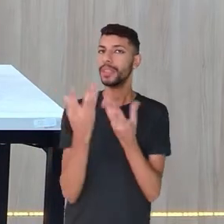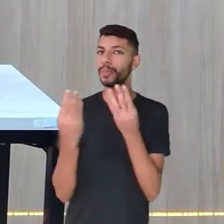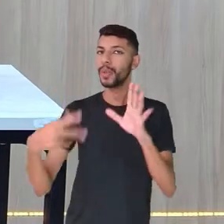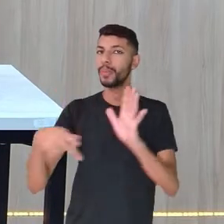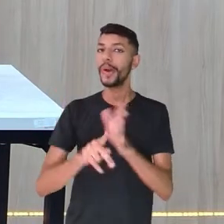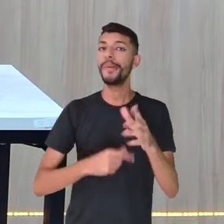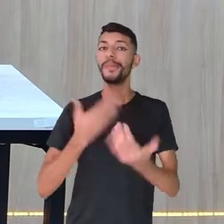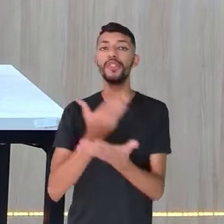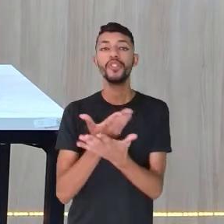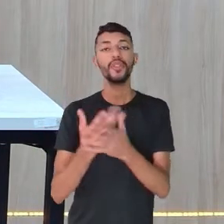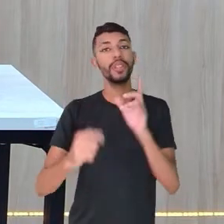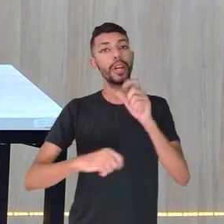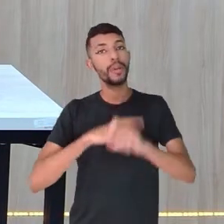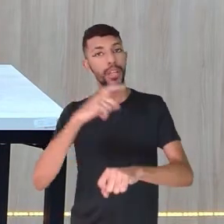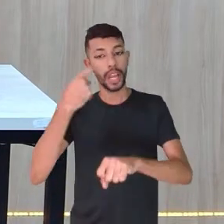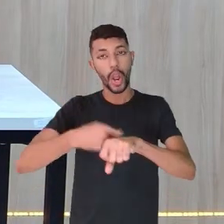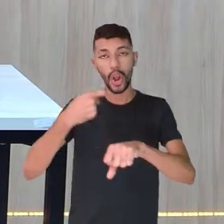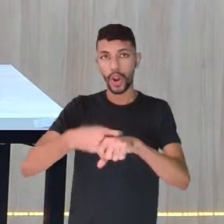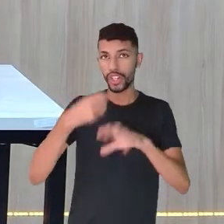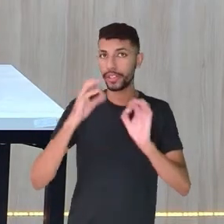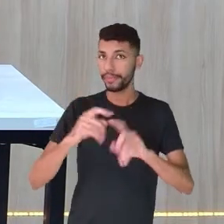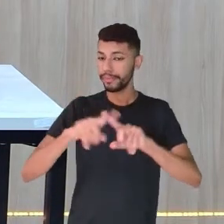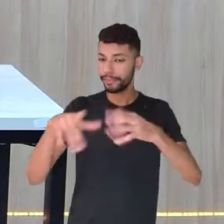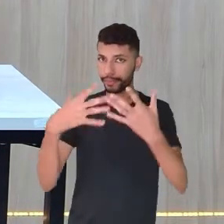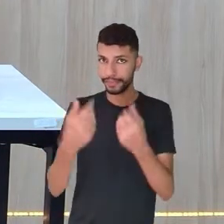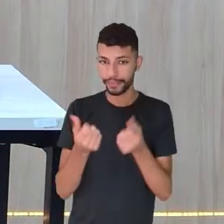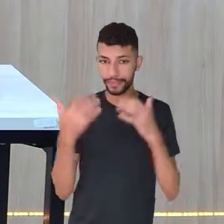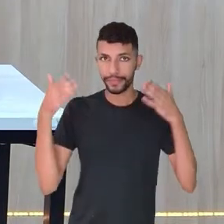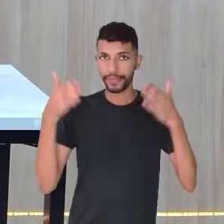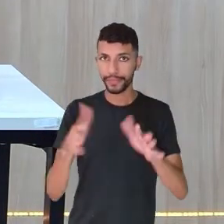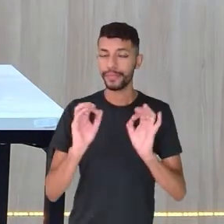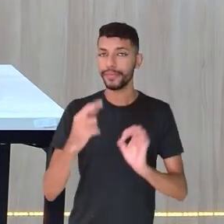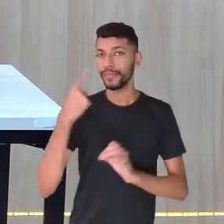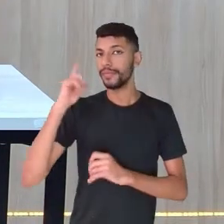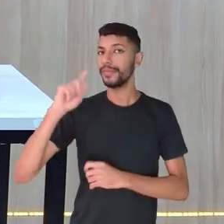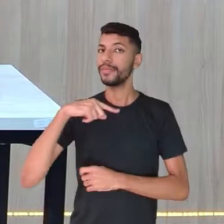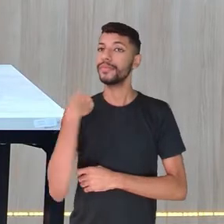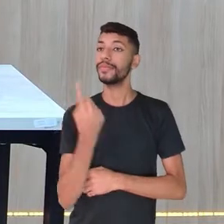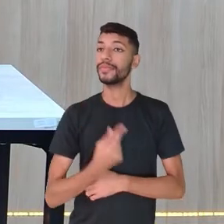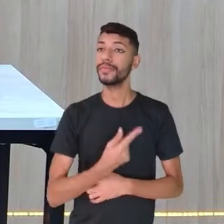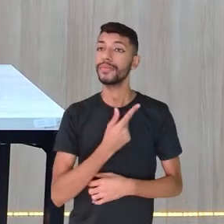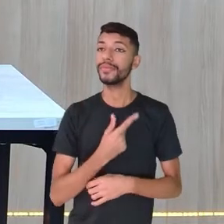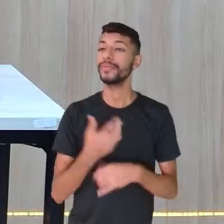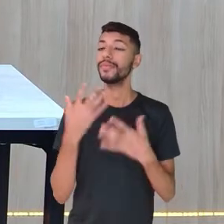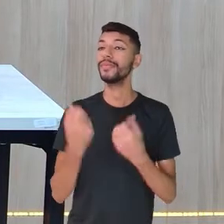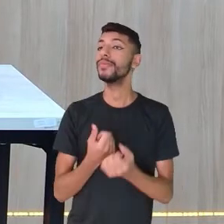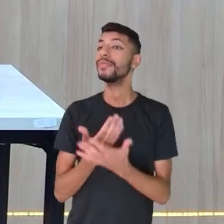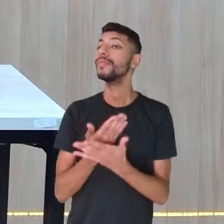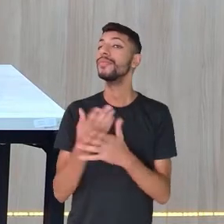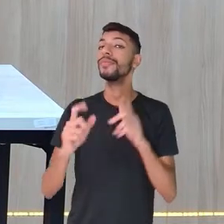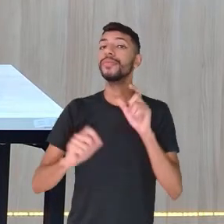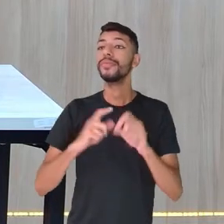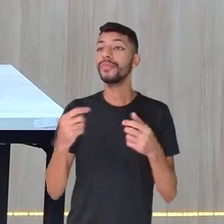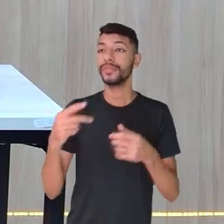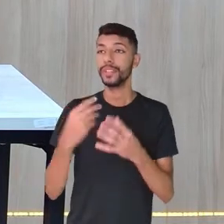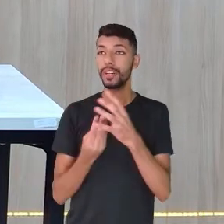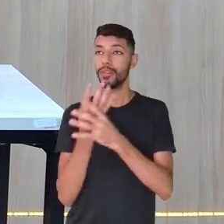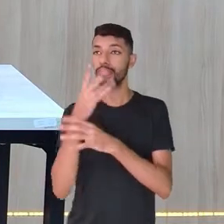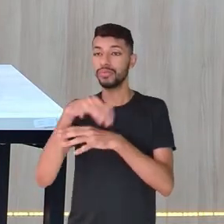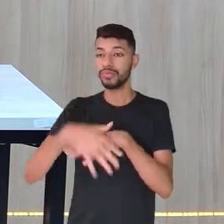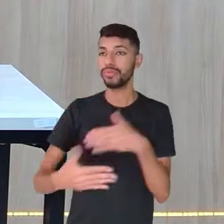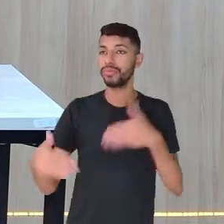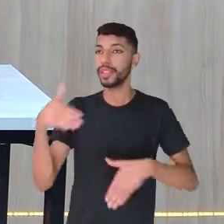do estudo das rochas. Mas vamos lá. O que é que nós temos aí e que esse vulcão vai ter que participar? Olha